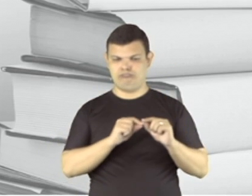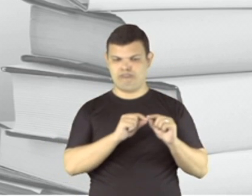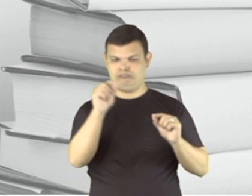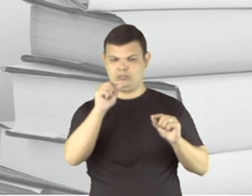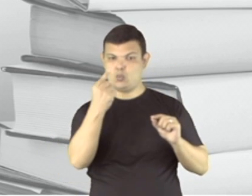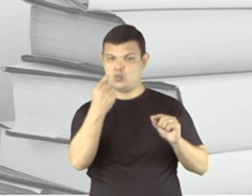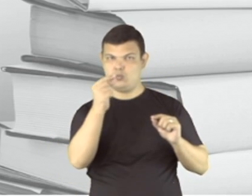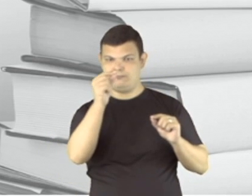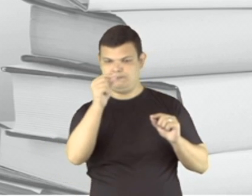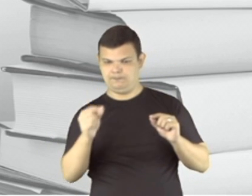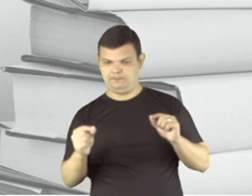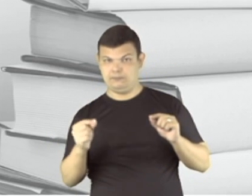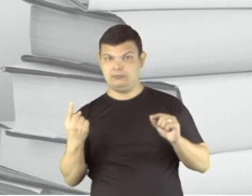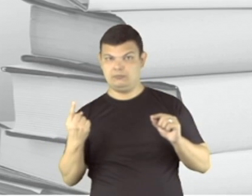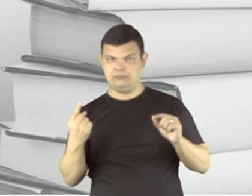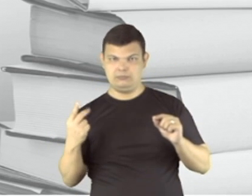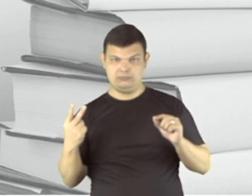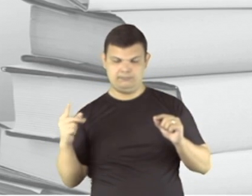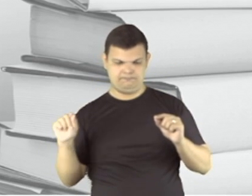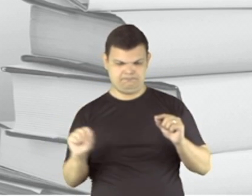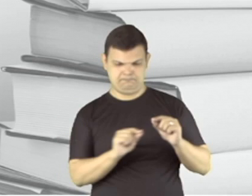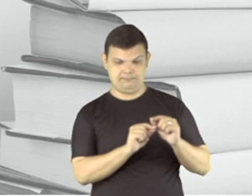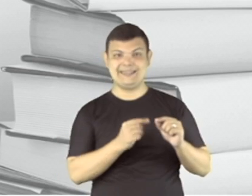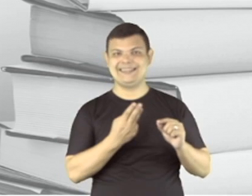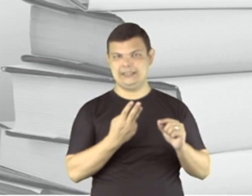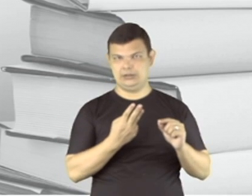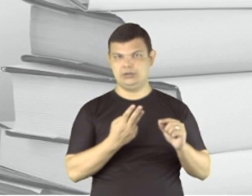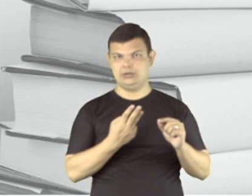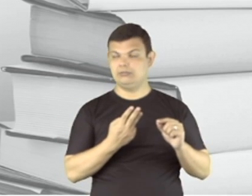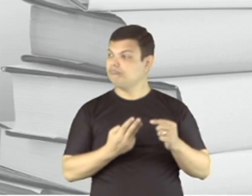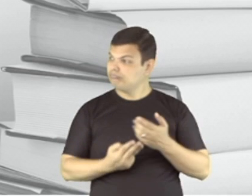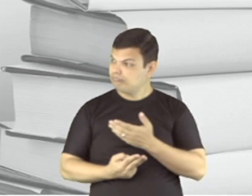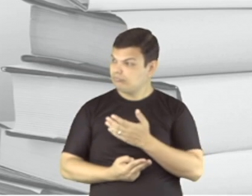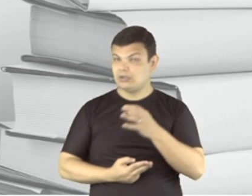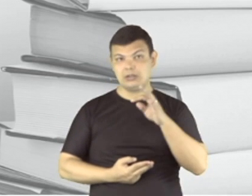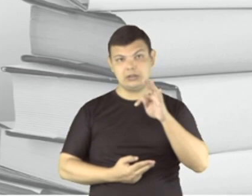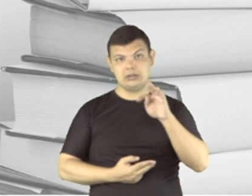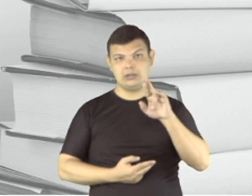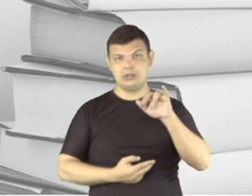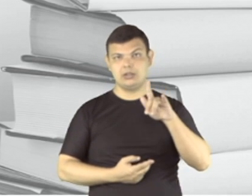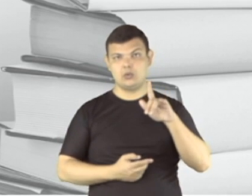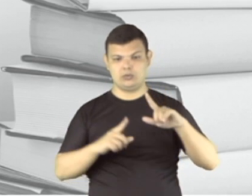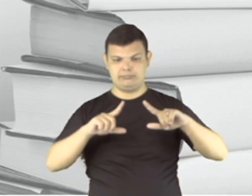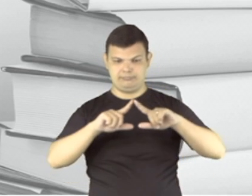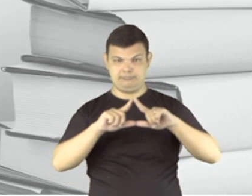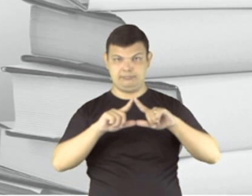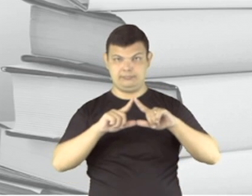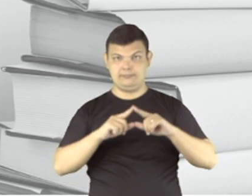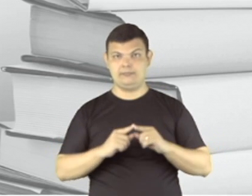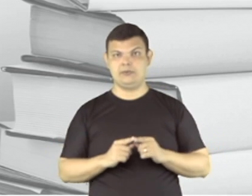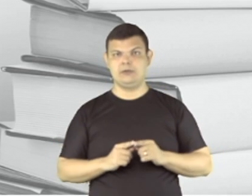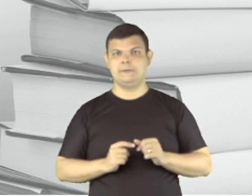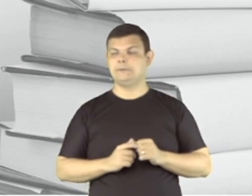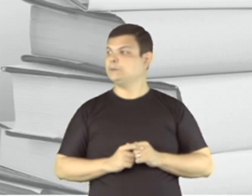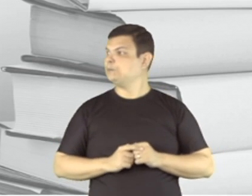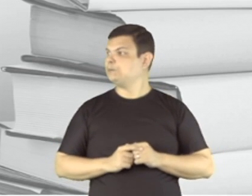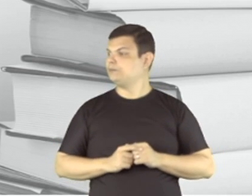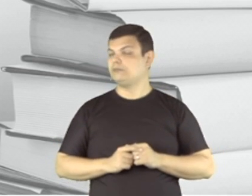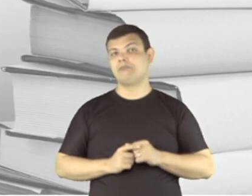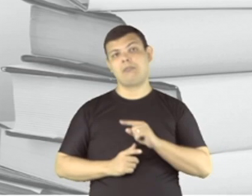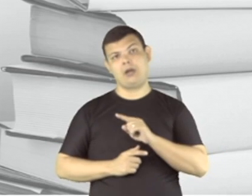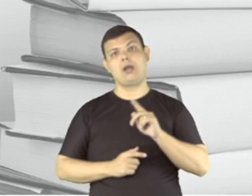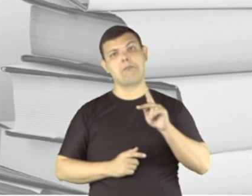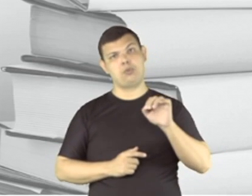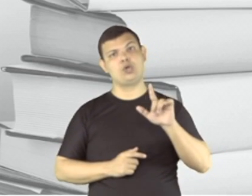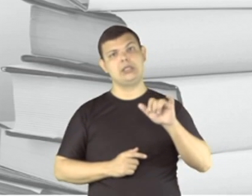isso aqui, outro aqui, outro aqui. Formei, fechei, eu tenho um triângulo e aí eu tenho um polígono. E aqui eu tenho os